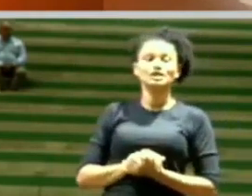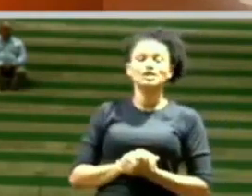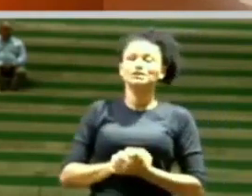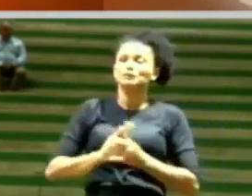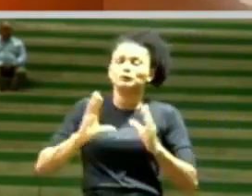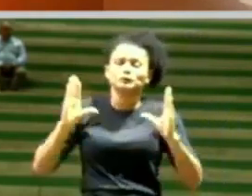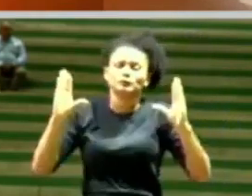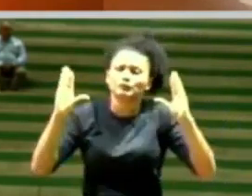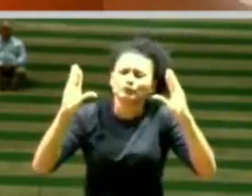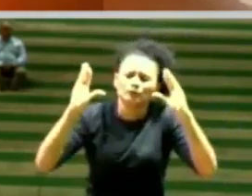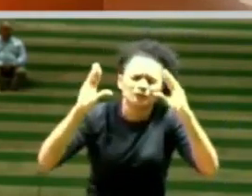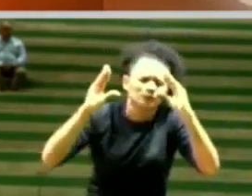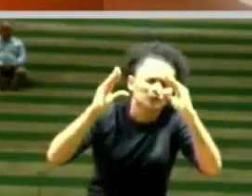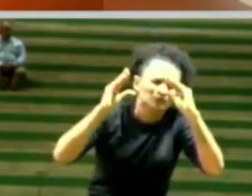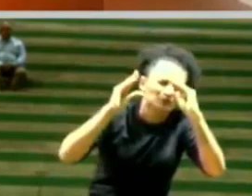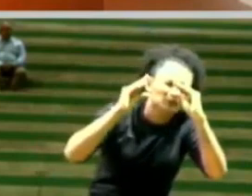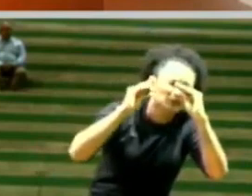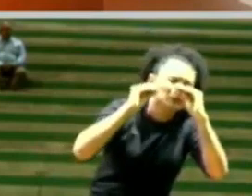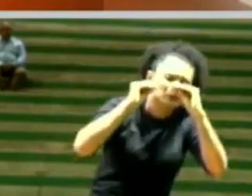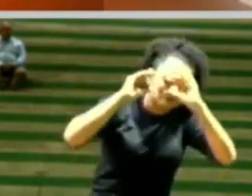noites escuras.